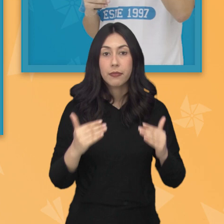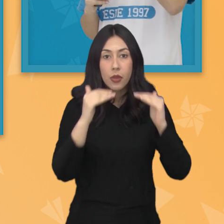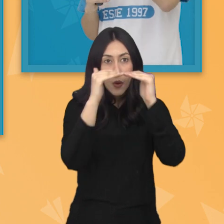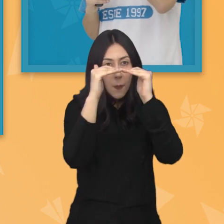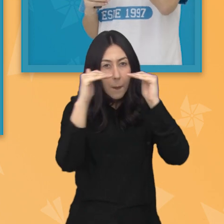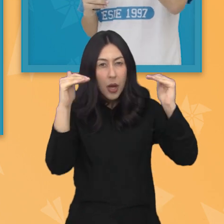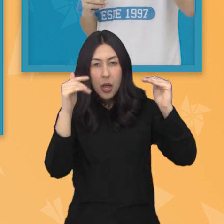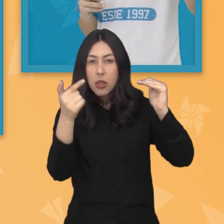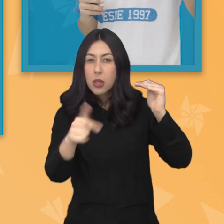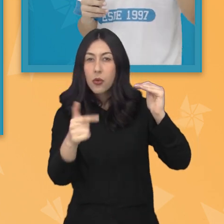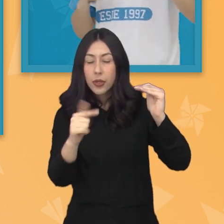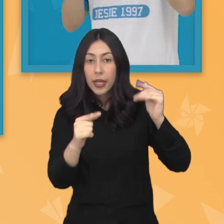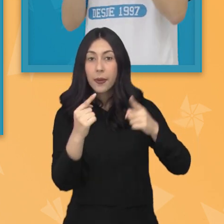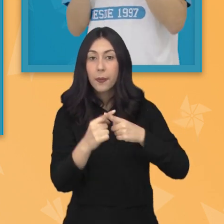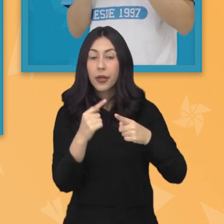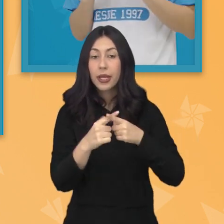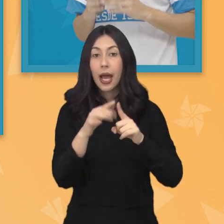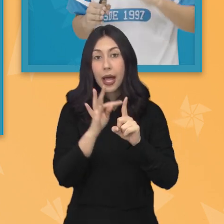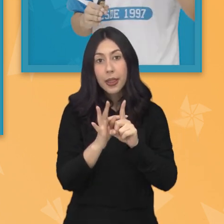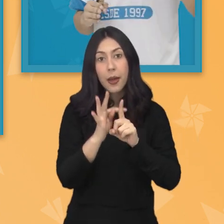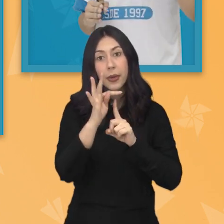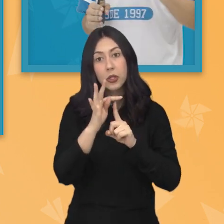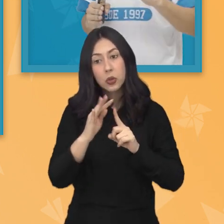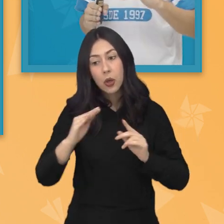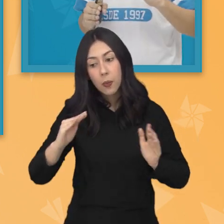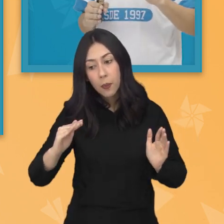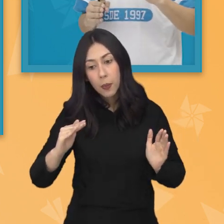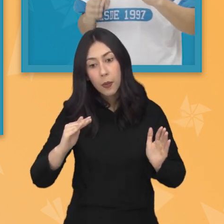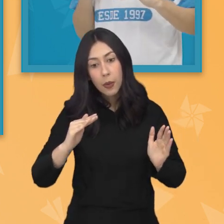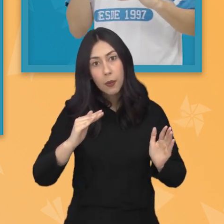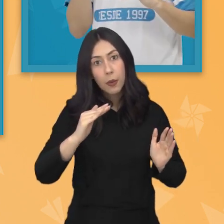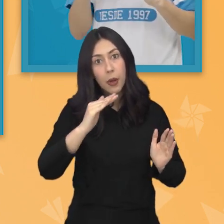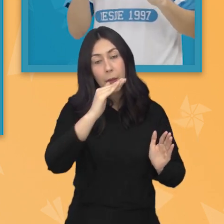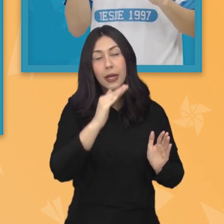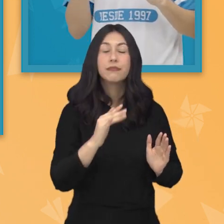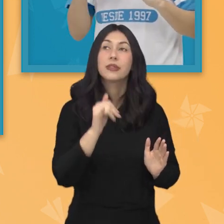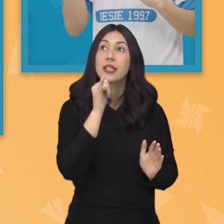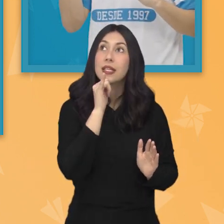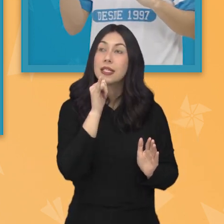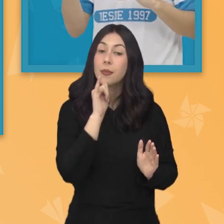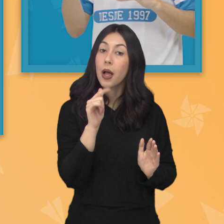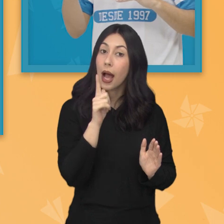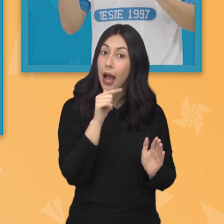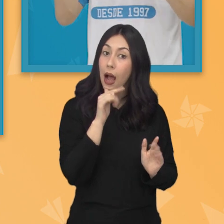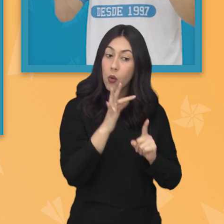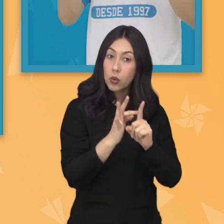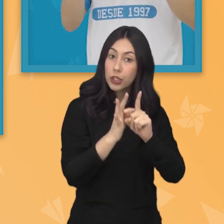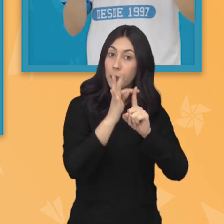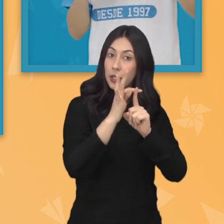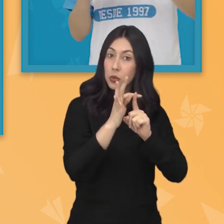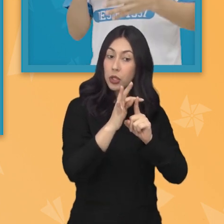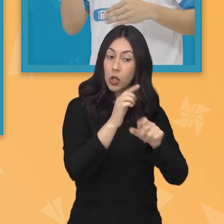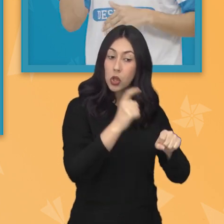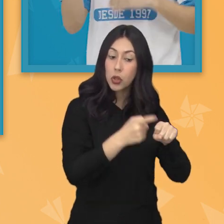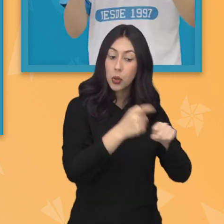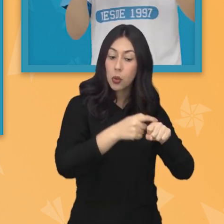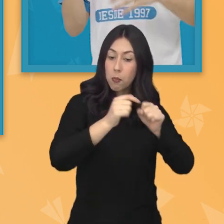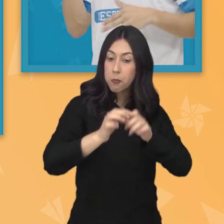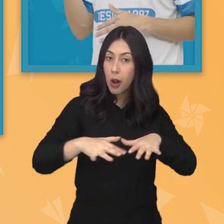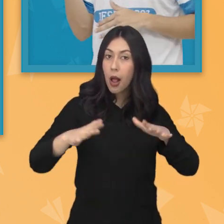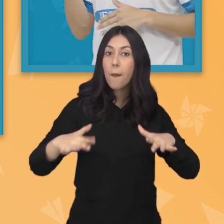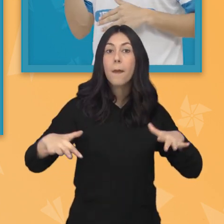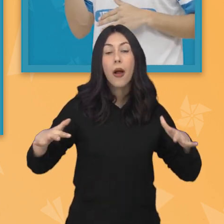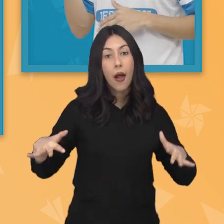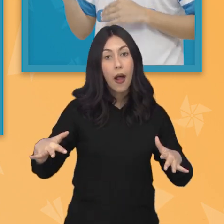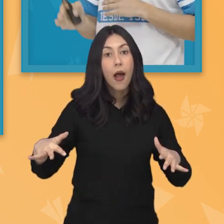de patamar, com uma temperatura única, como por exemplo da água é 0 graus Celsius para passar de sólido para líquido, ou 100 graus Celsius para passar de